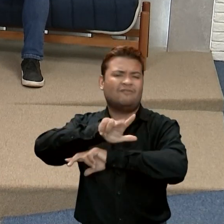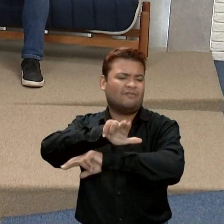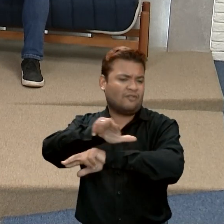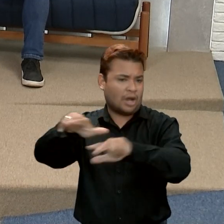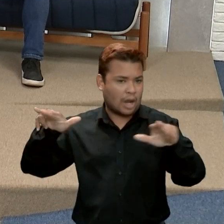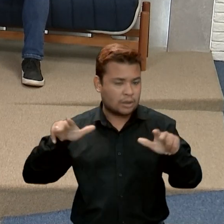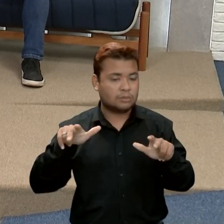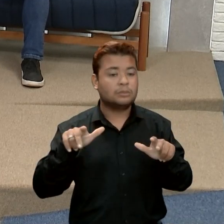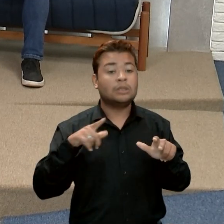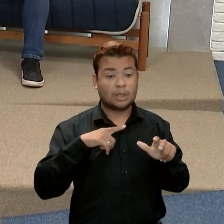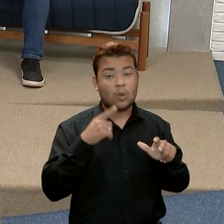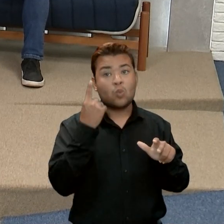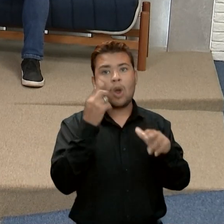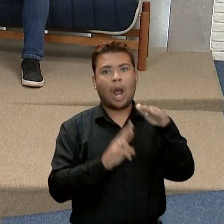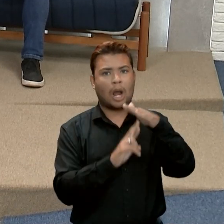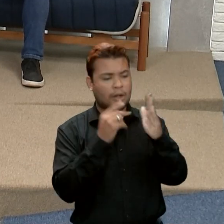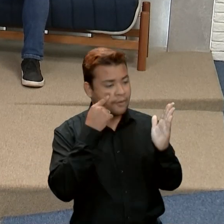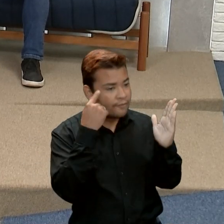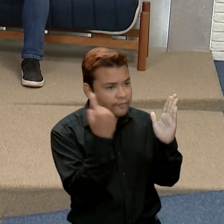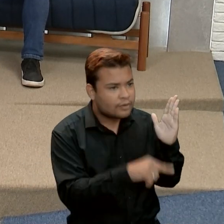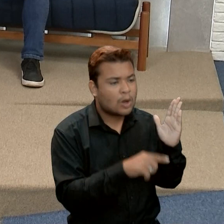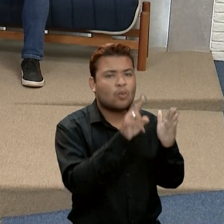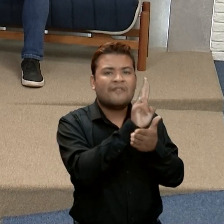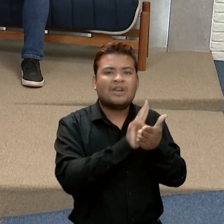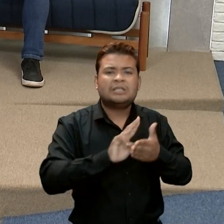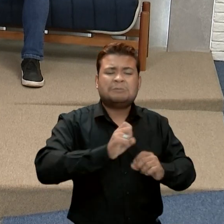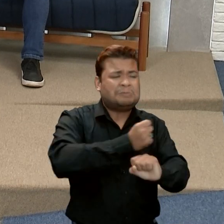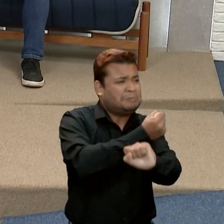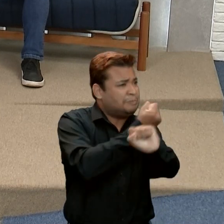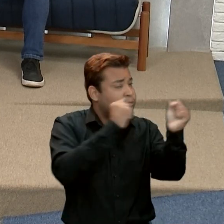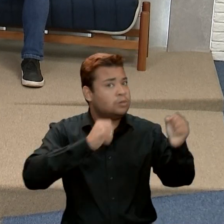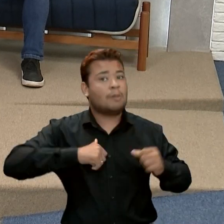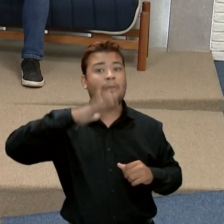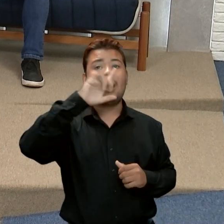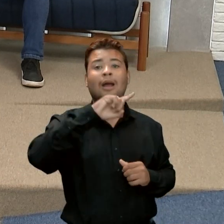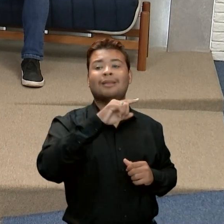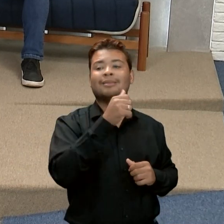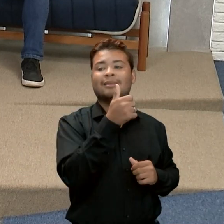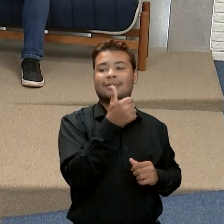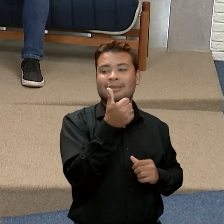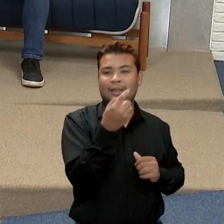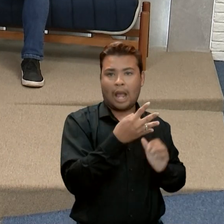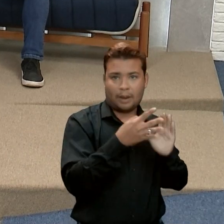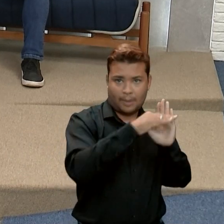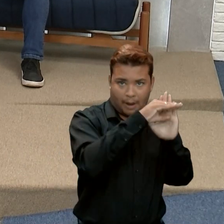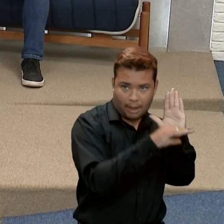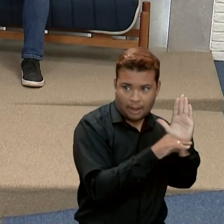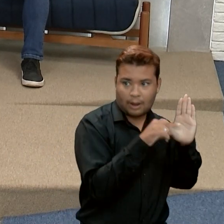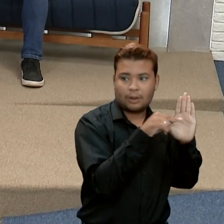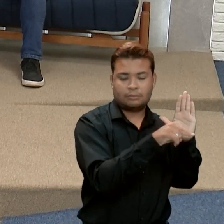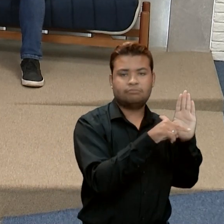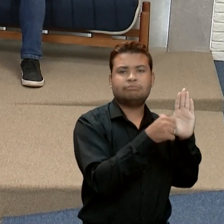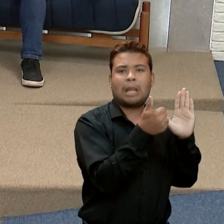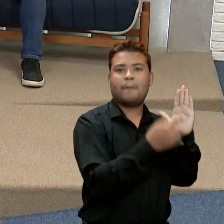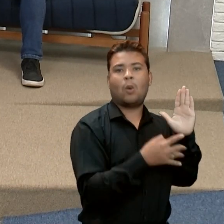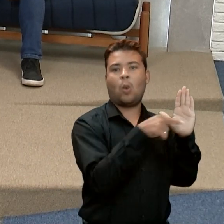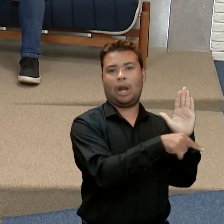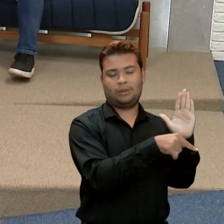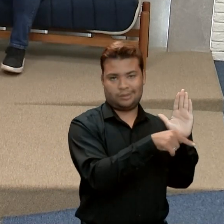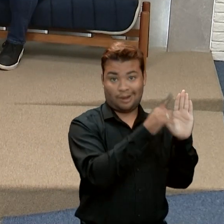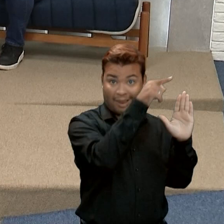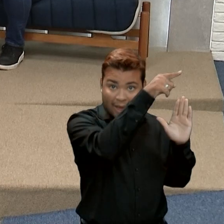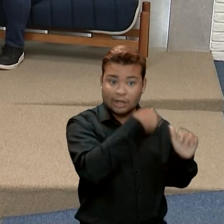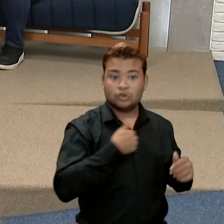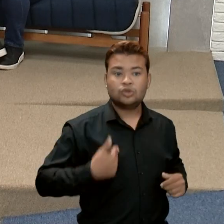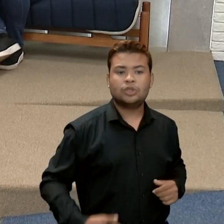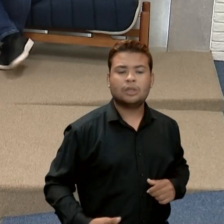ela é a 14ª maior universidade do mundo. E essa universidade, a China hoje é um país de